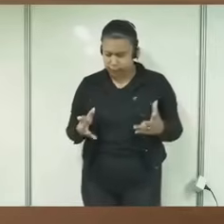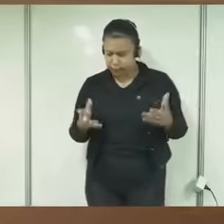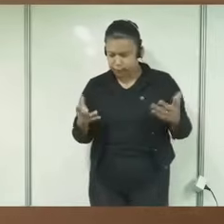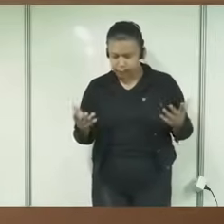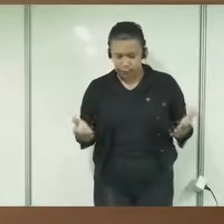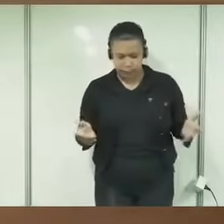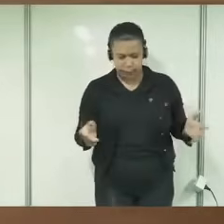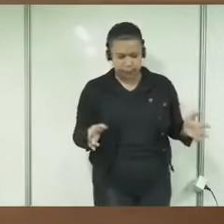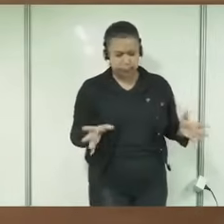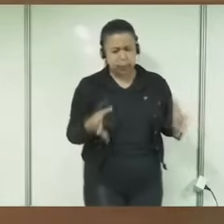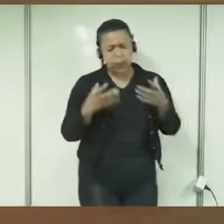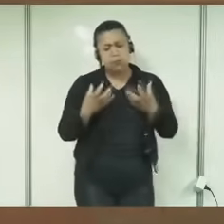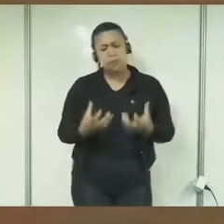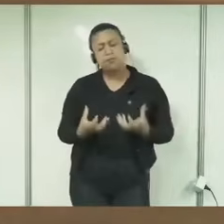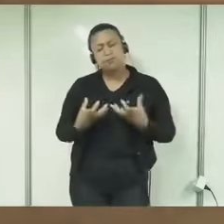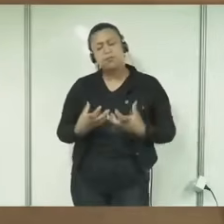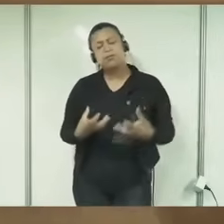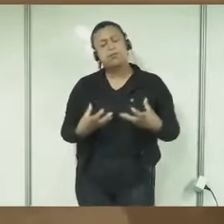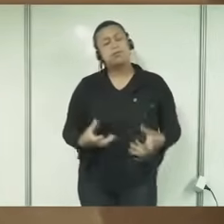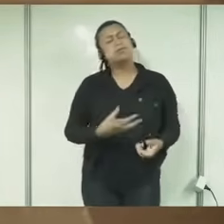Busquei viver